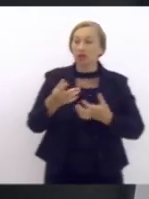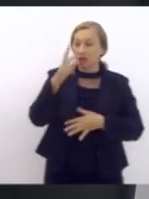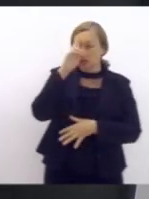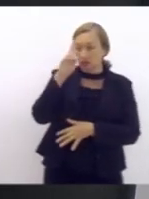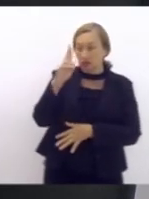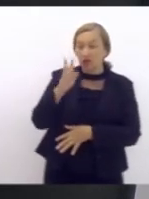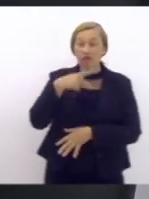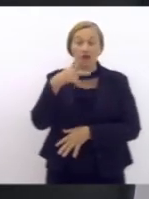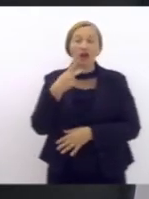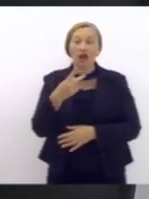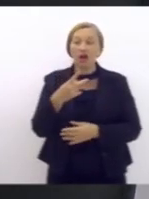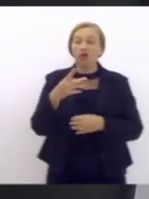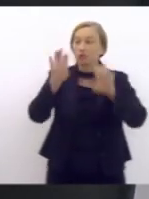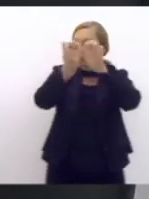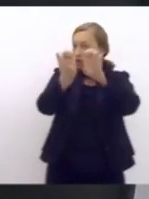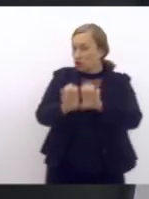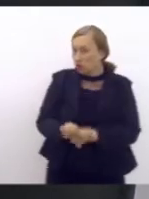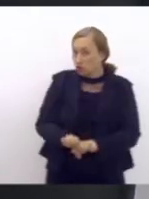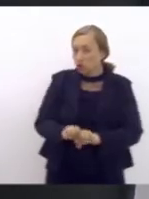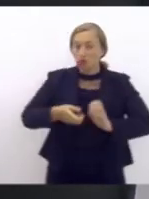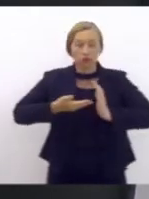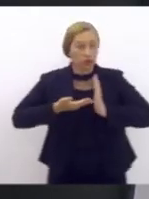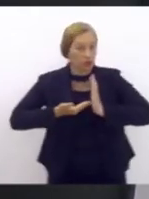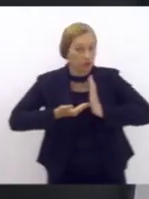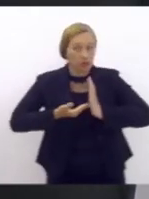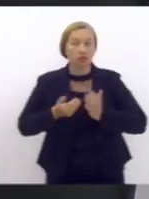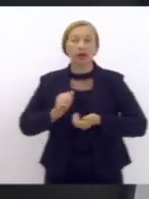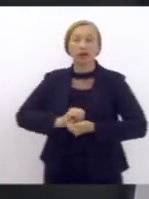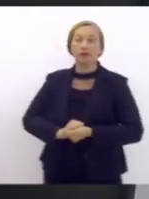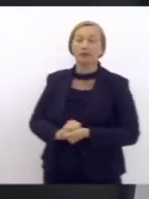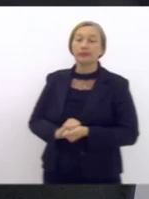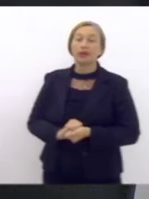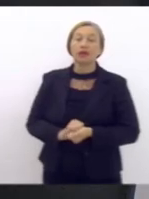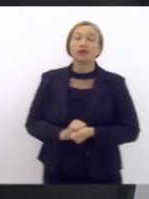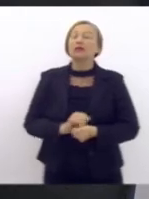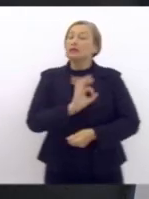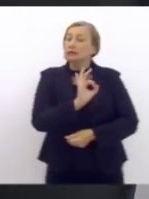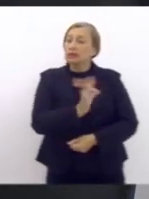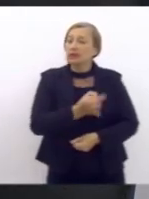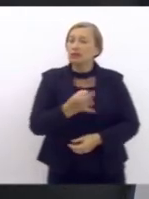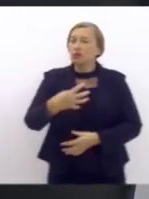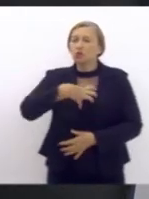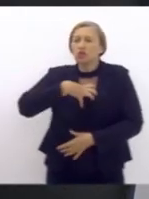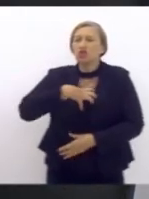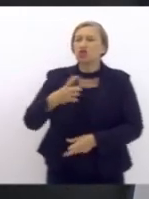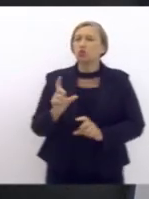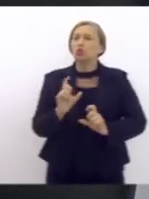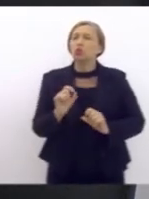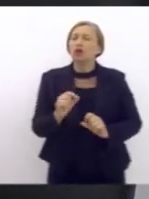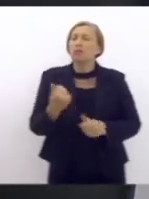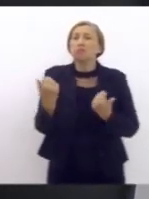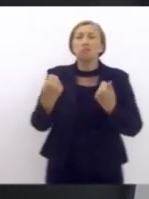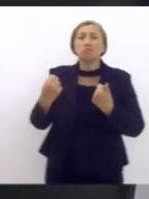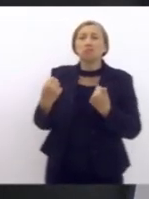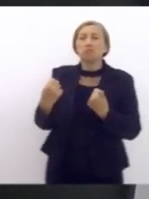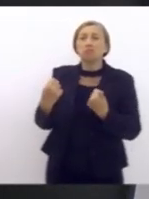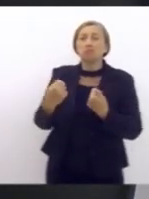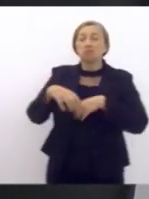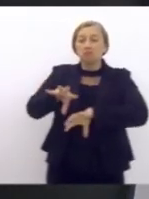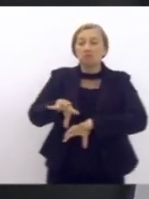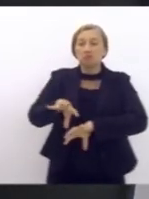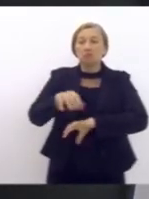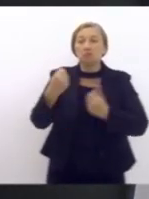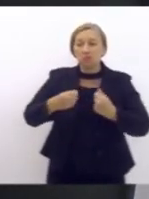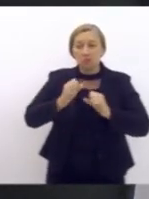um pouco dessa estrutura da Câmara dos Deputados, exatamente no sentido do que nós podemos absorver